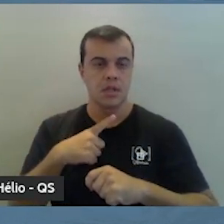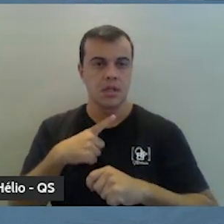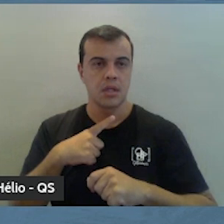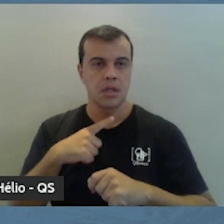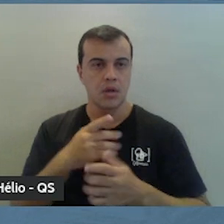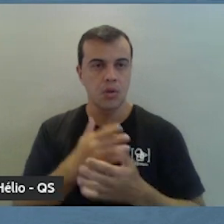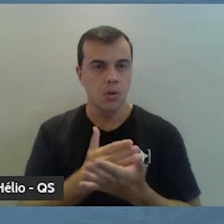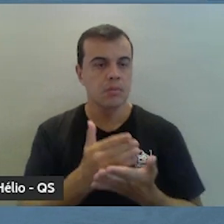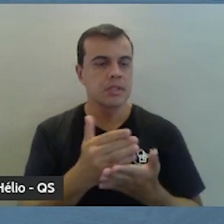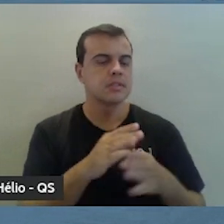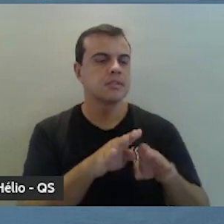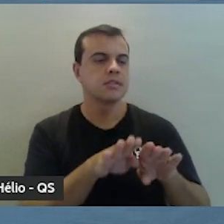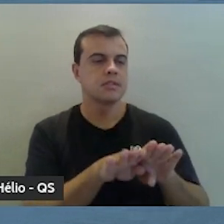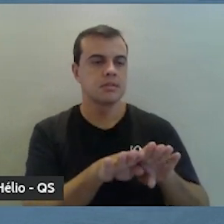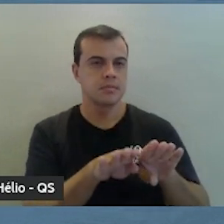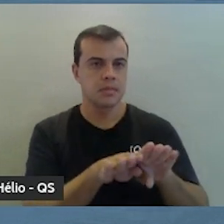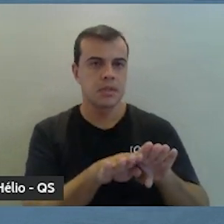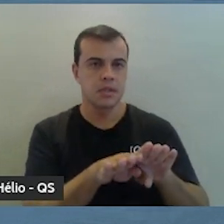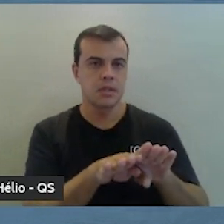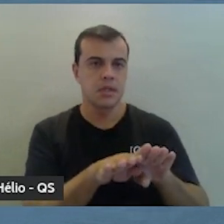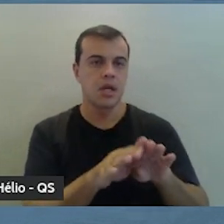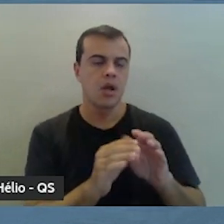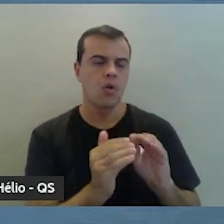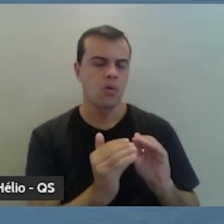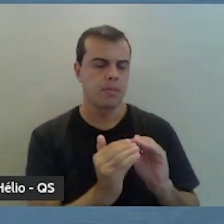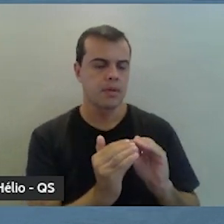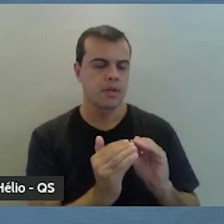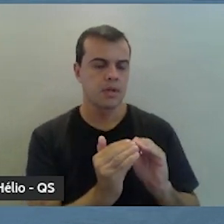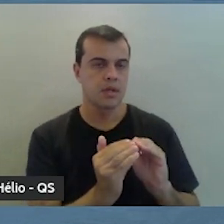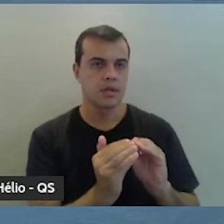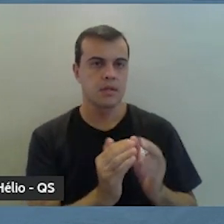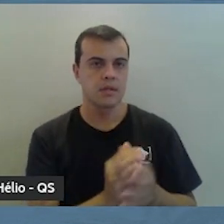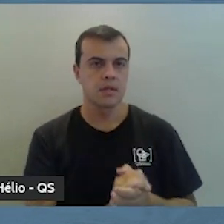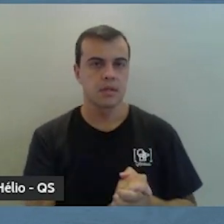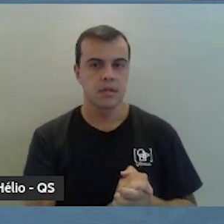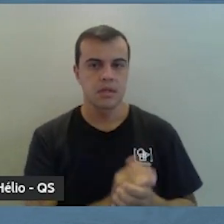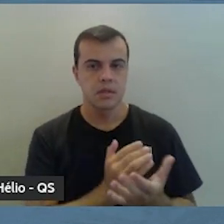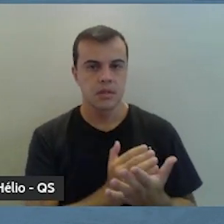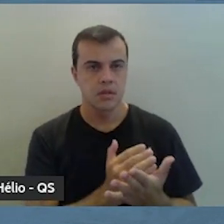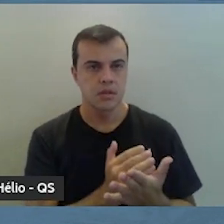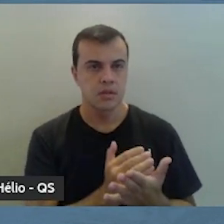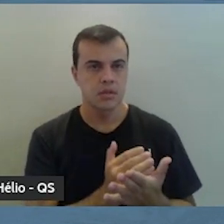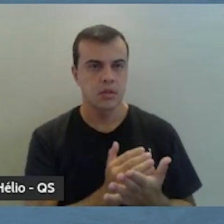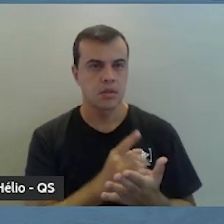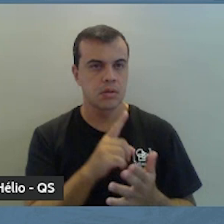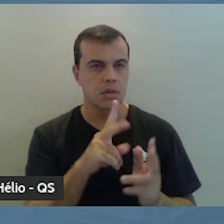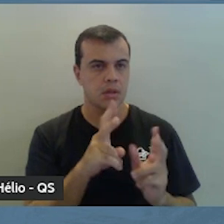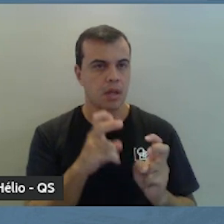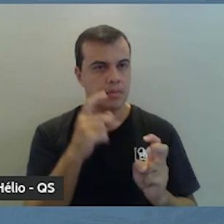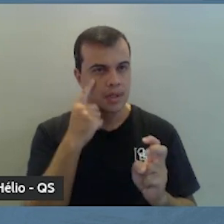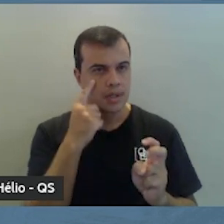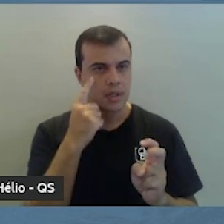campo também tem a ver com as iniciativas